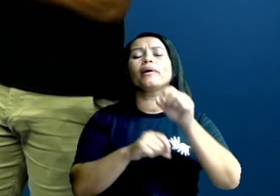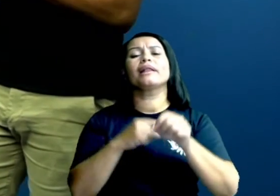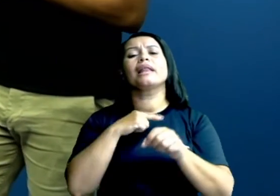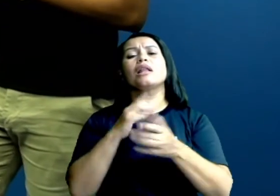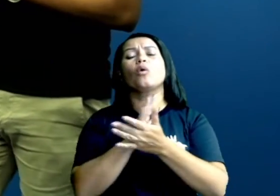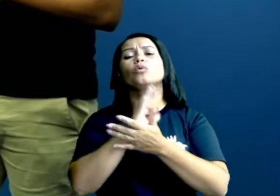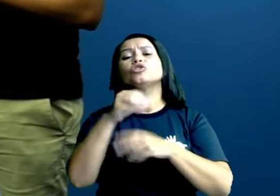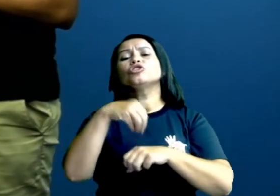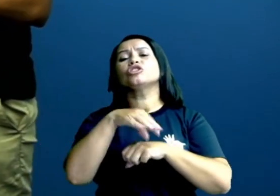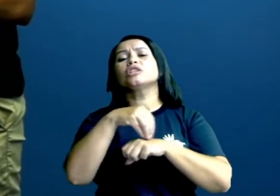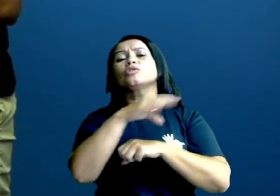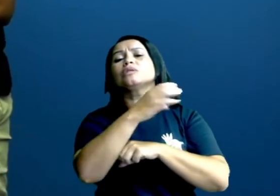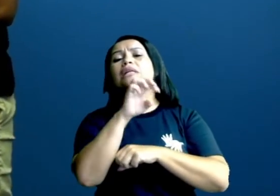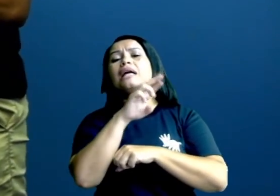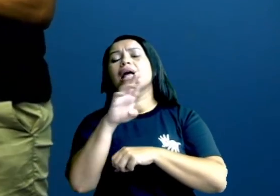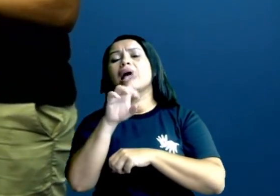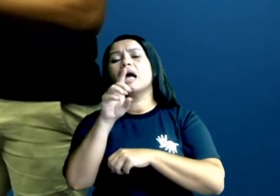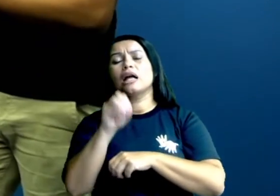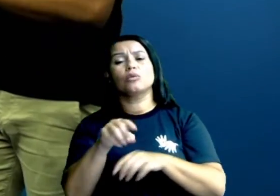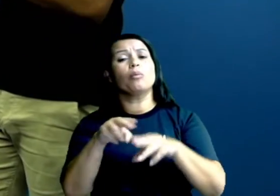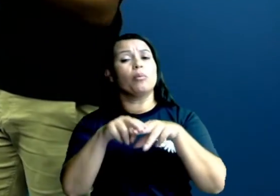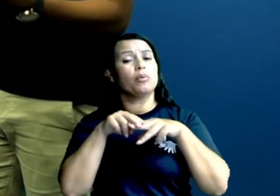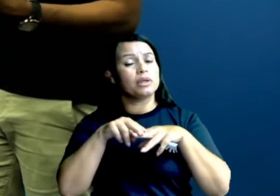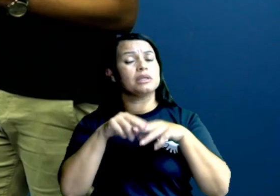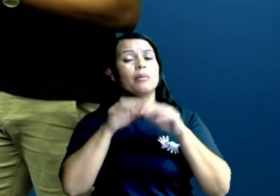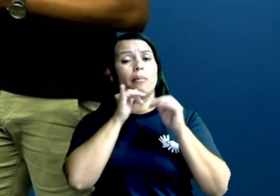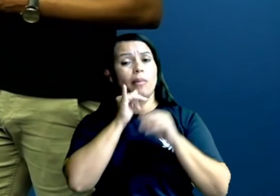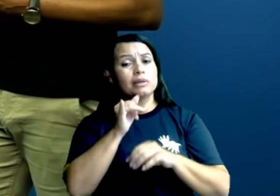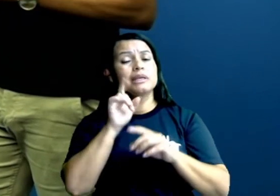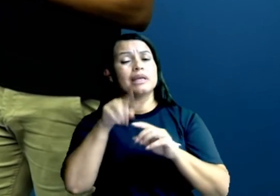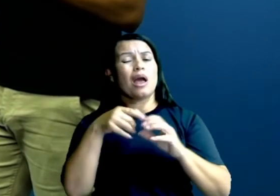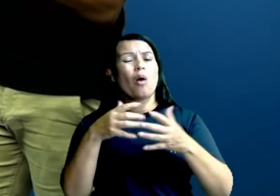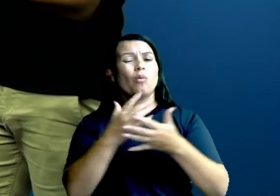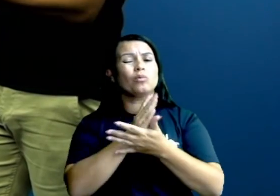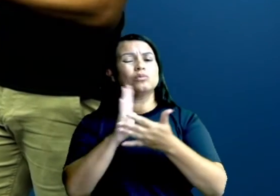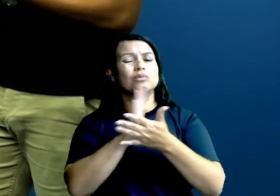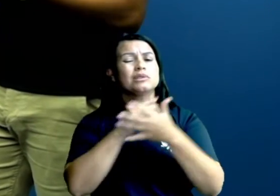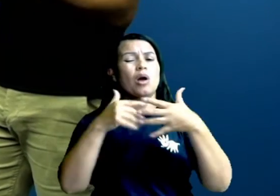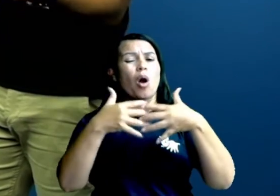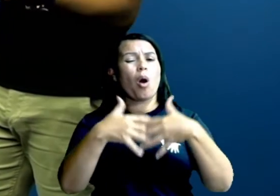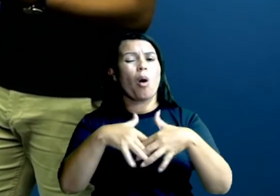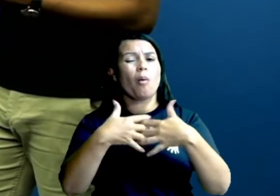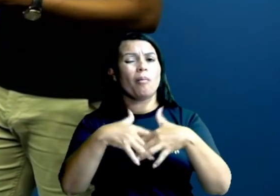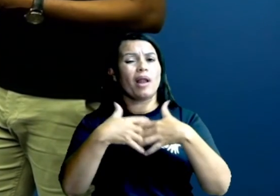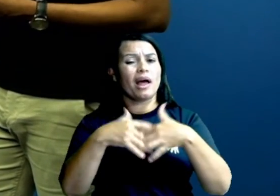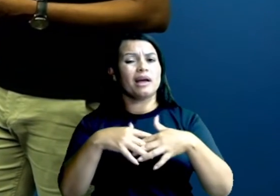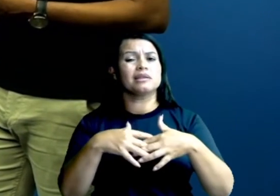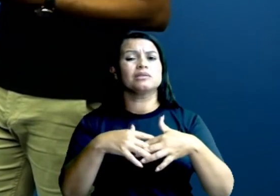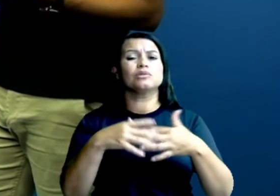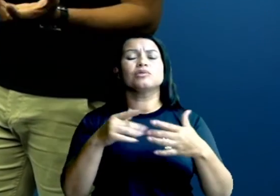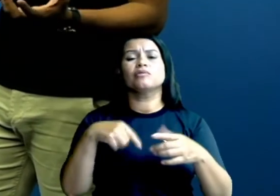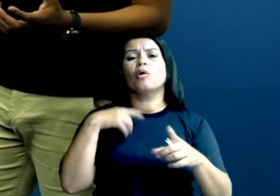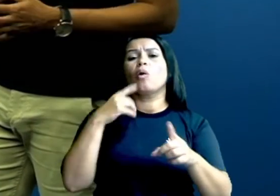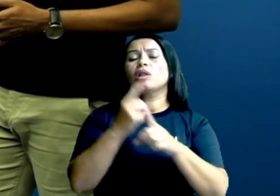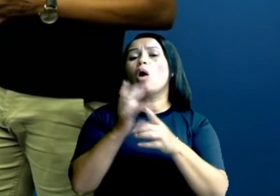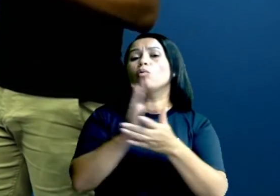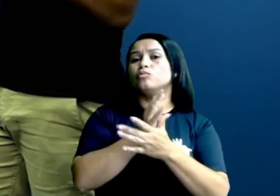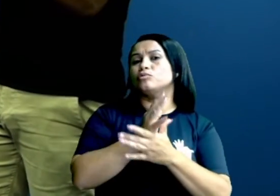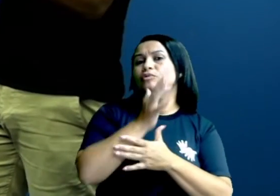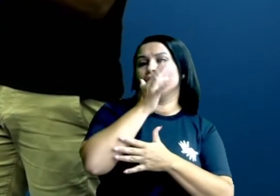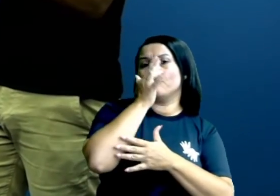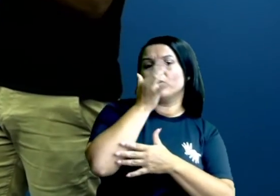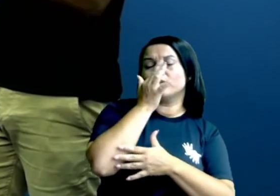por isso mesmo é que a gente pode dizer que esse domínio ele é bastante complexo nesse sentido, porque você vai encontrar elementos florísticos